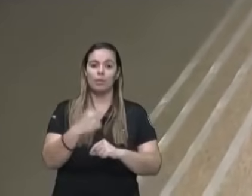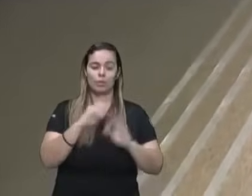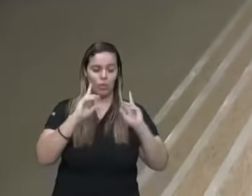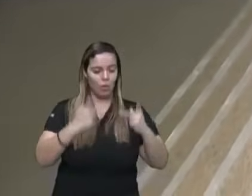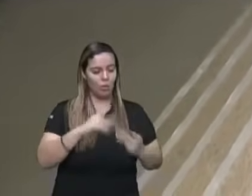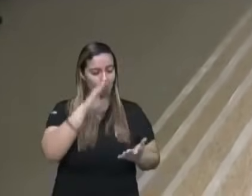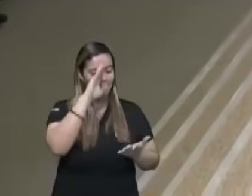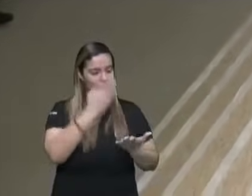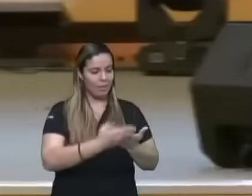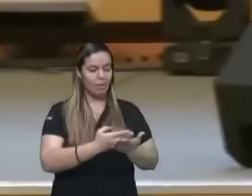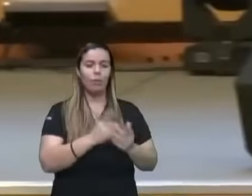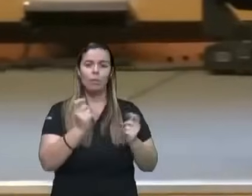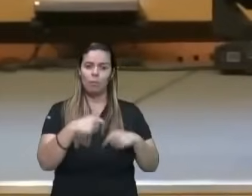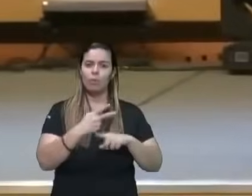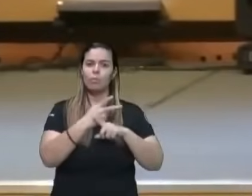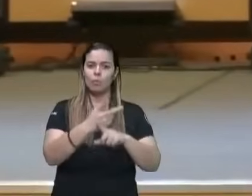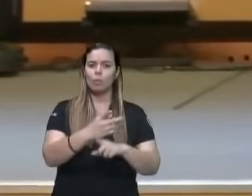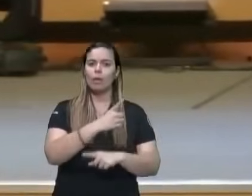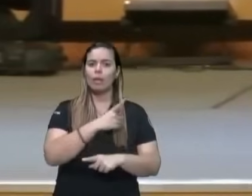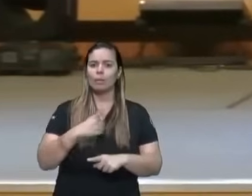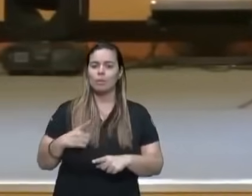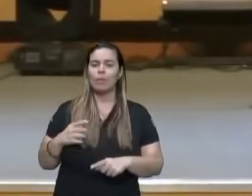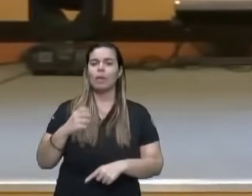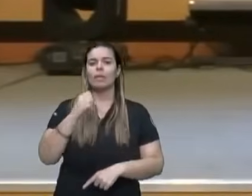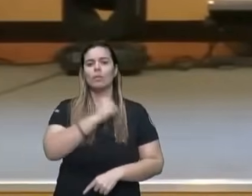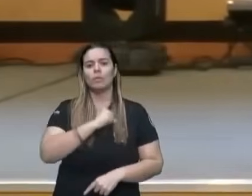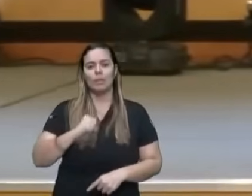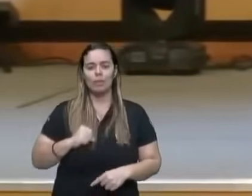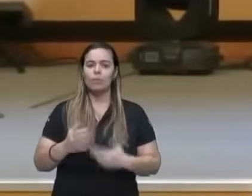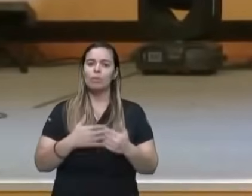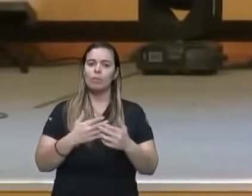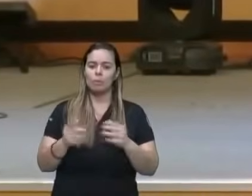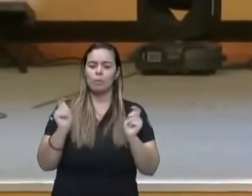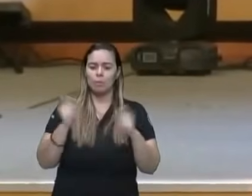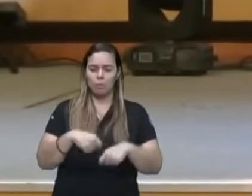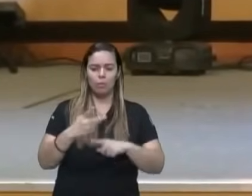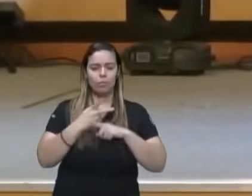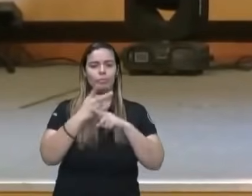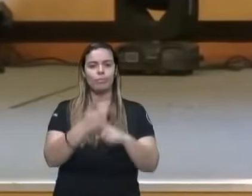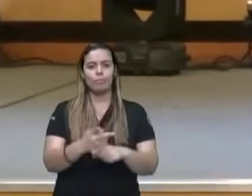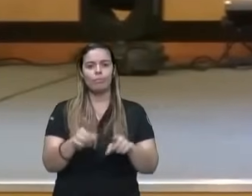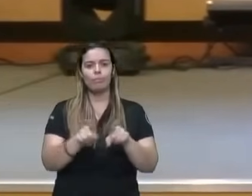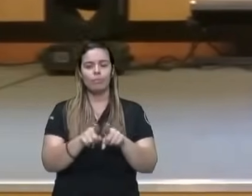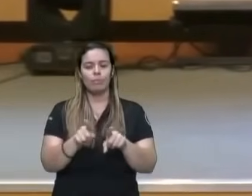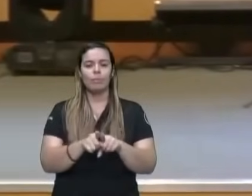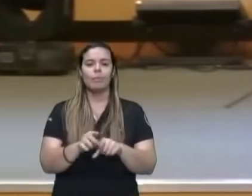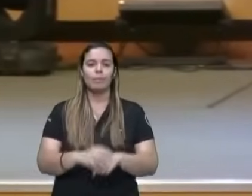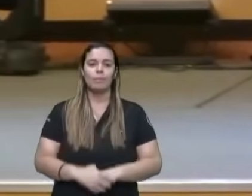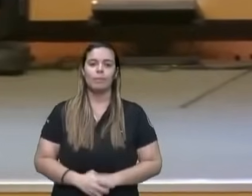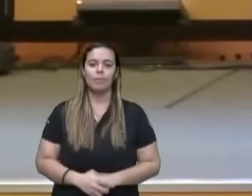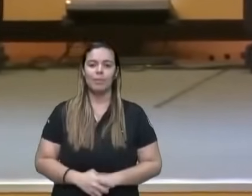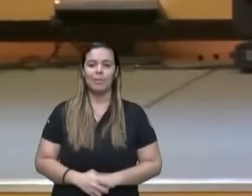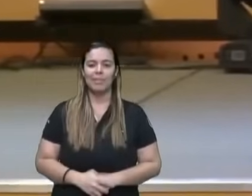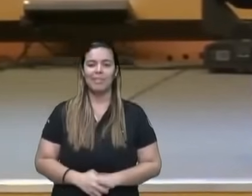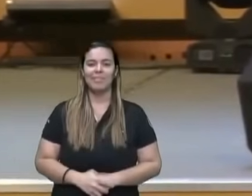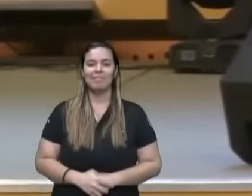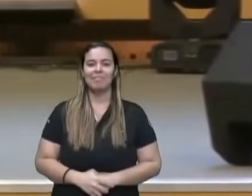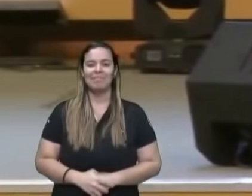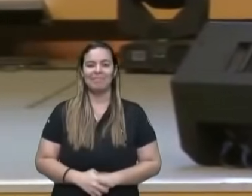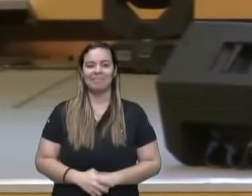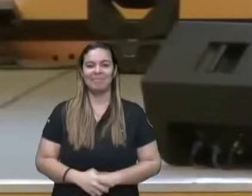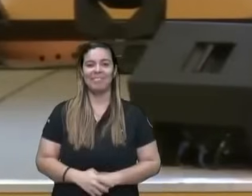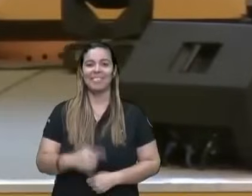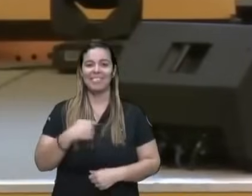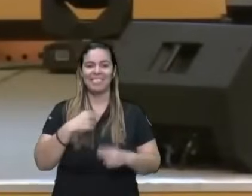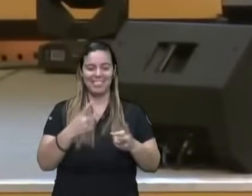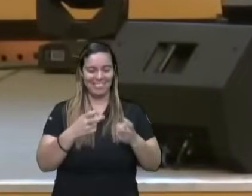dizendo que você não deve procurar o deputado, não deve procurar o senador, não deve procurar uma pessoa de influência, não é isso que eu estou falando, não. Que eu também